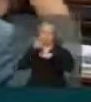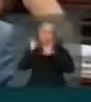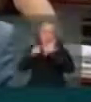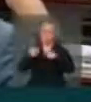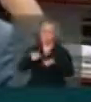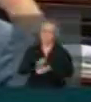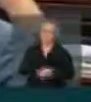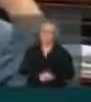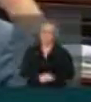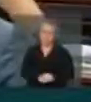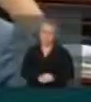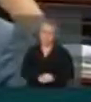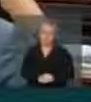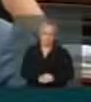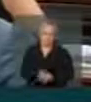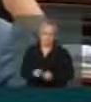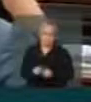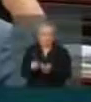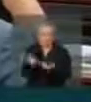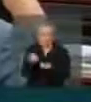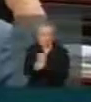falar, porque, veja aí,